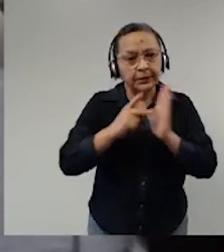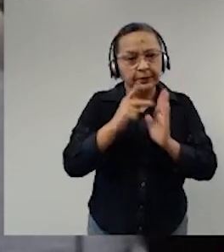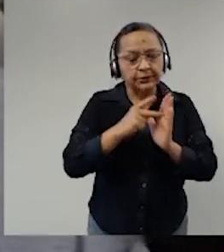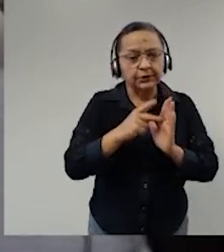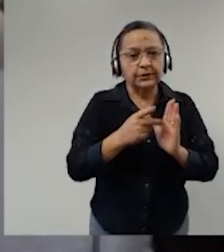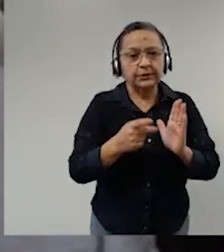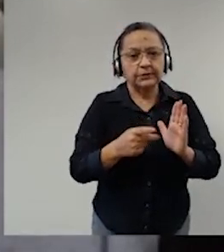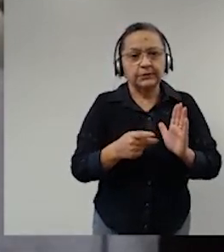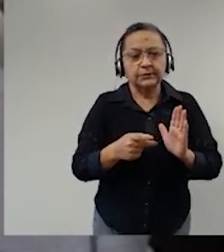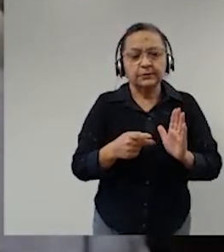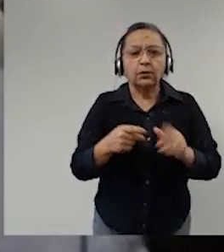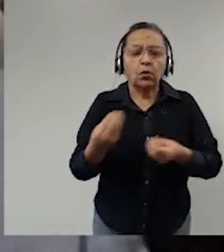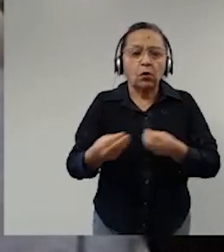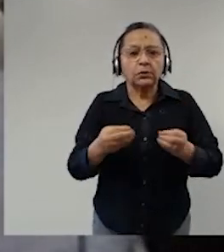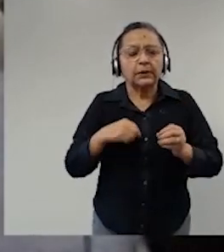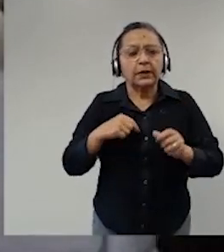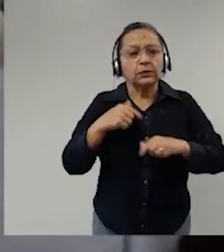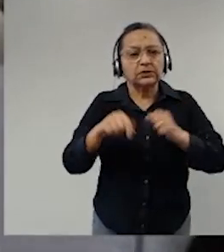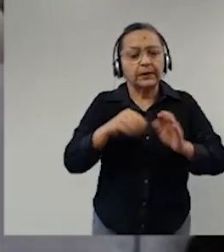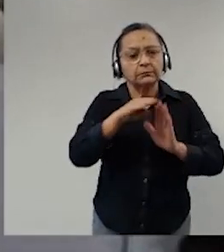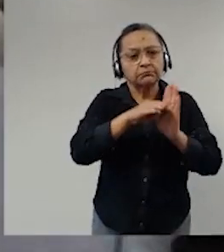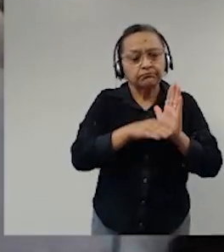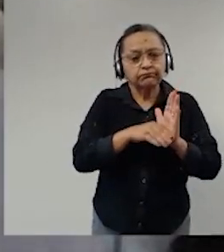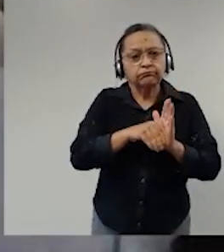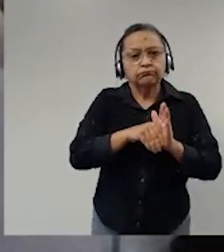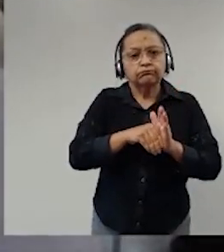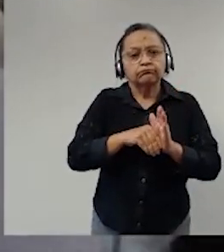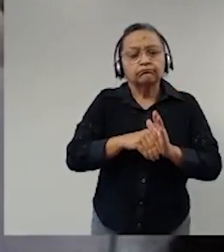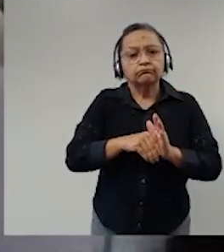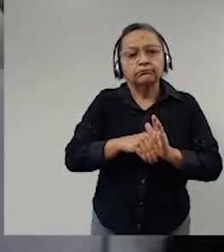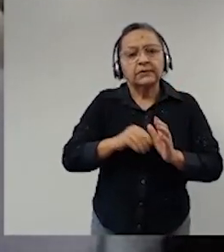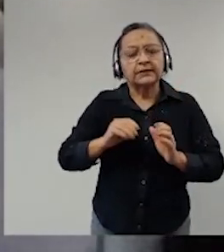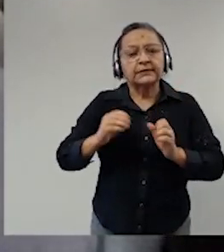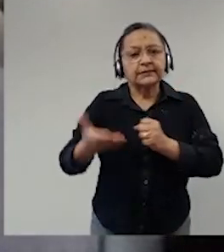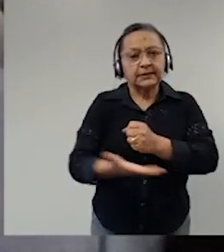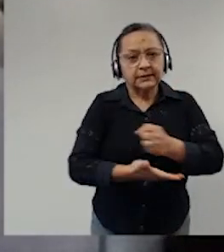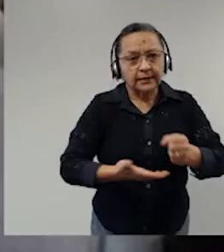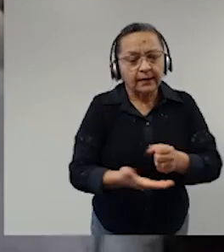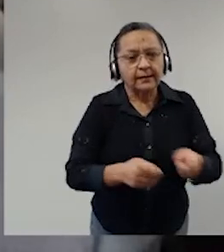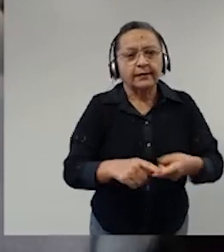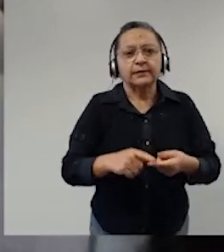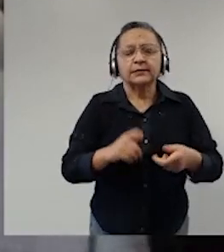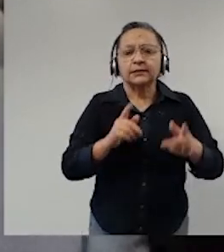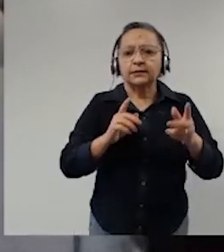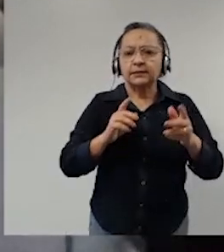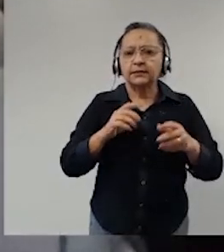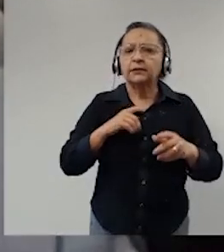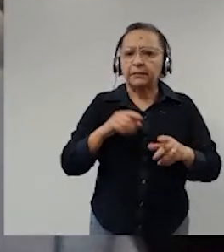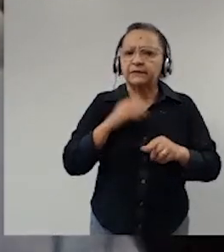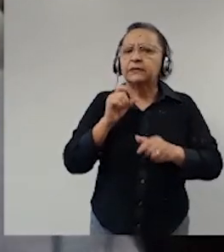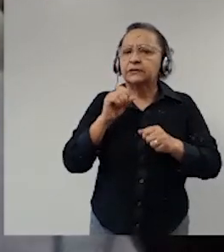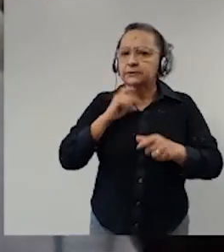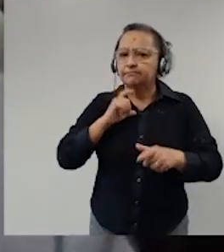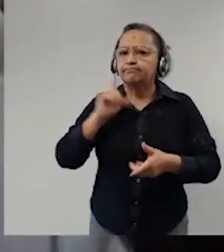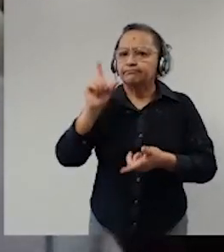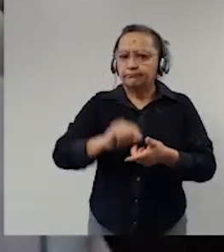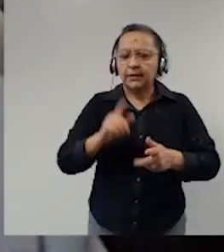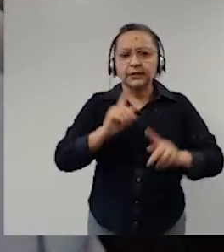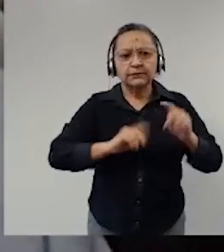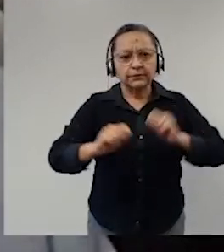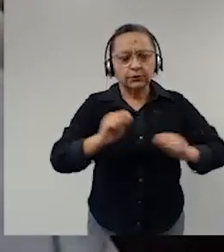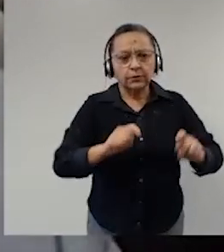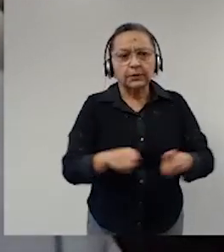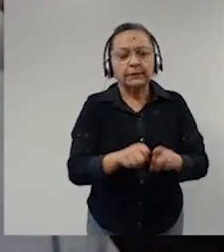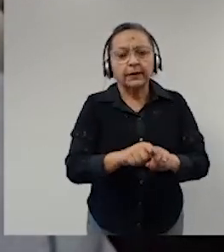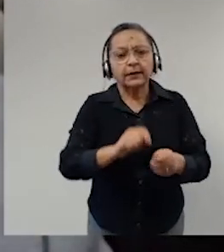de medidas sanitárias e que implicam, muitas vezes, restrições à atividade econômica ou até às atividades